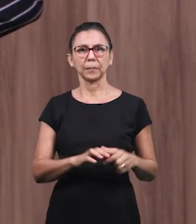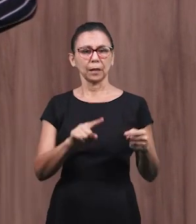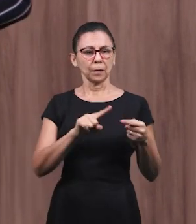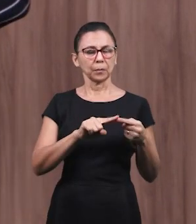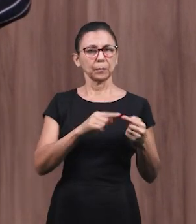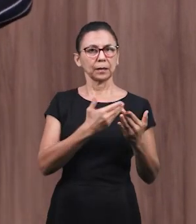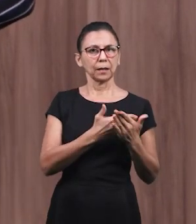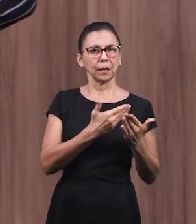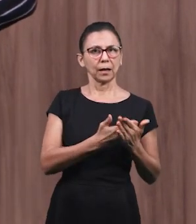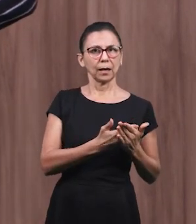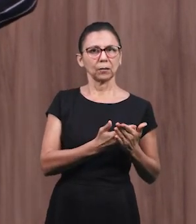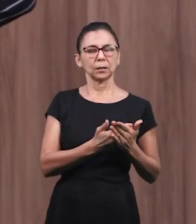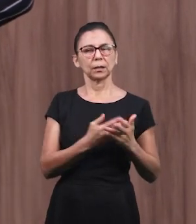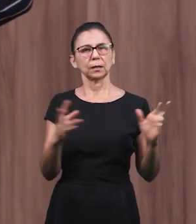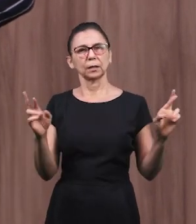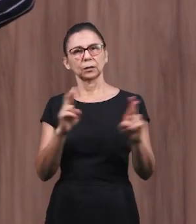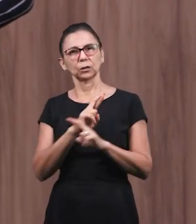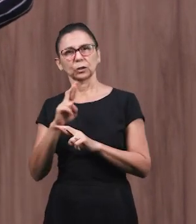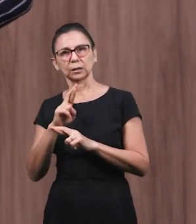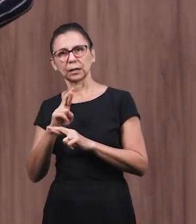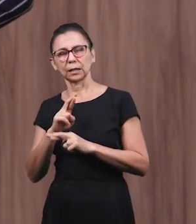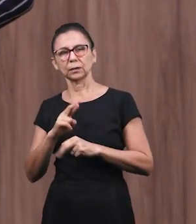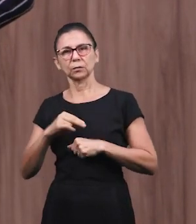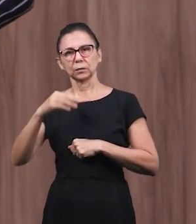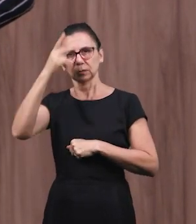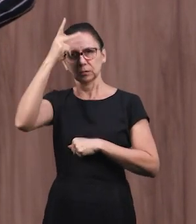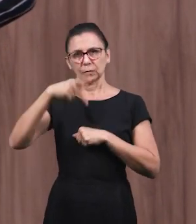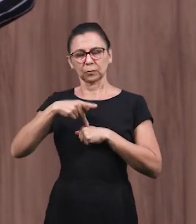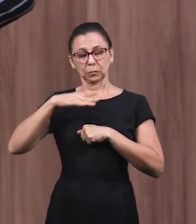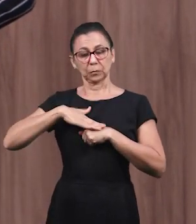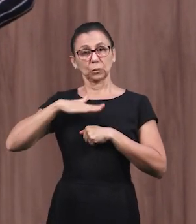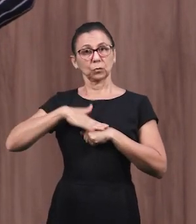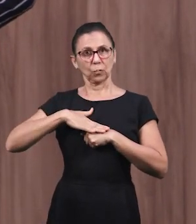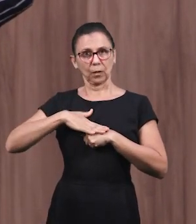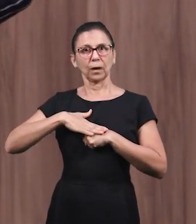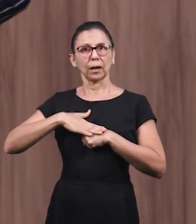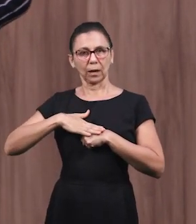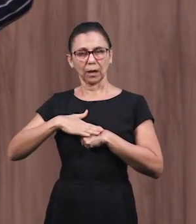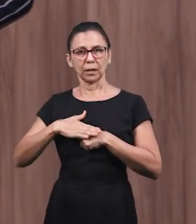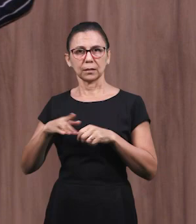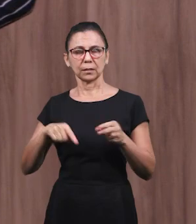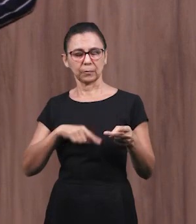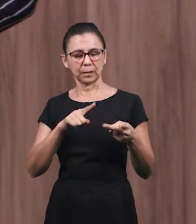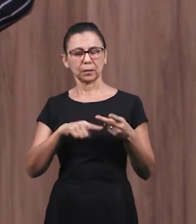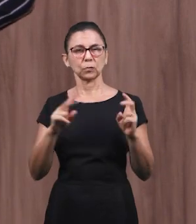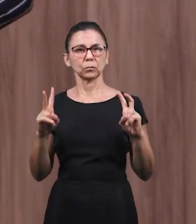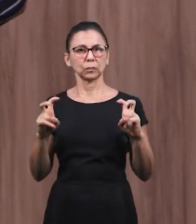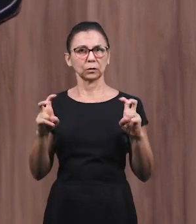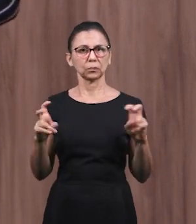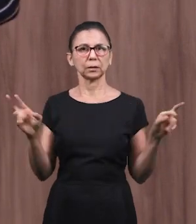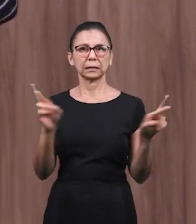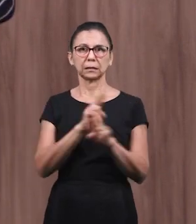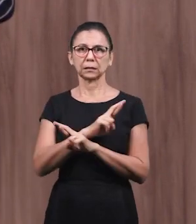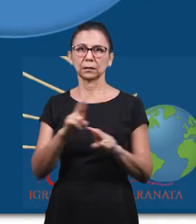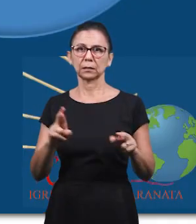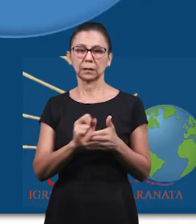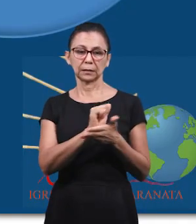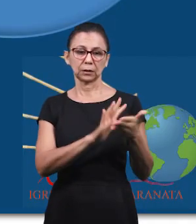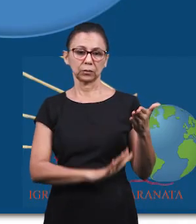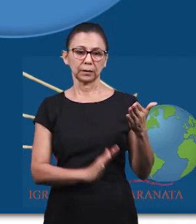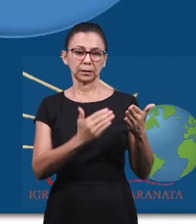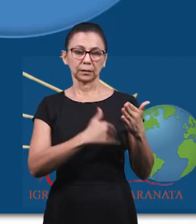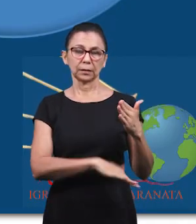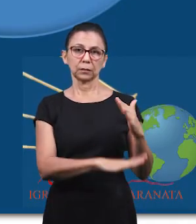as aulas do primeiro assunto relacionados aos cuidados pessoais, as aulas do segundo assunto relacionados